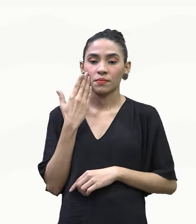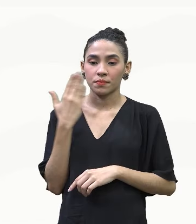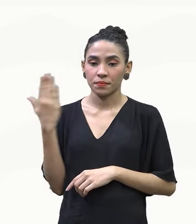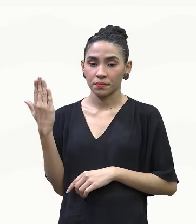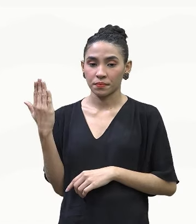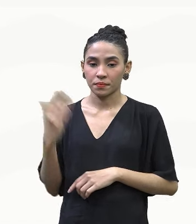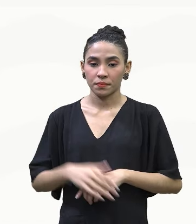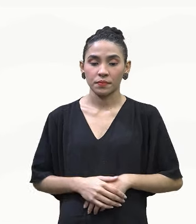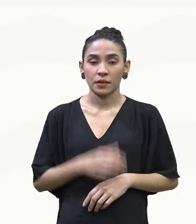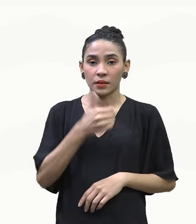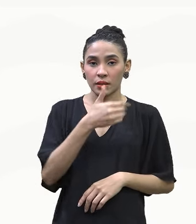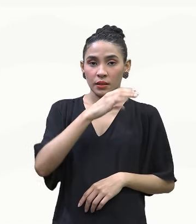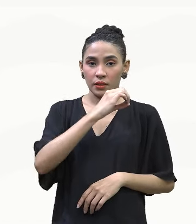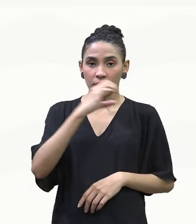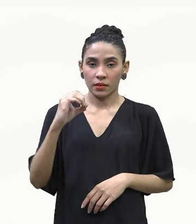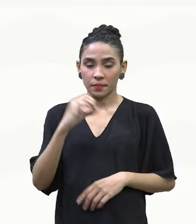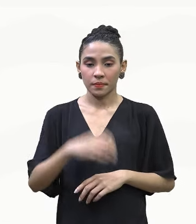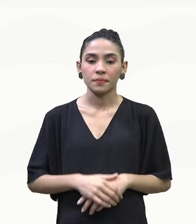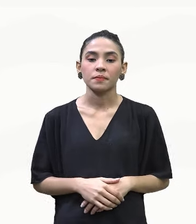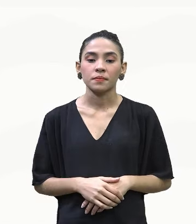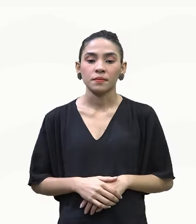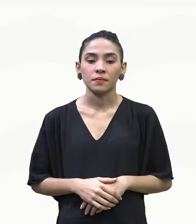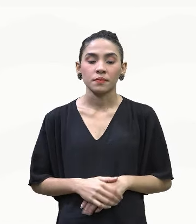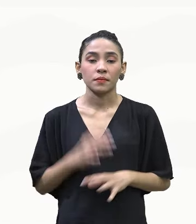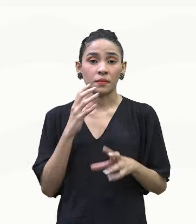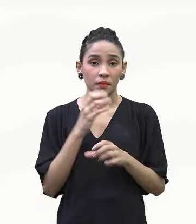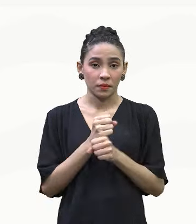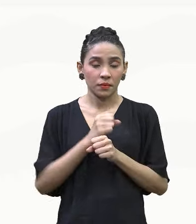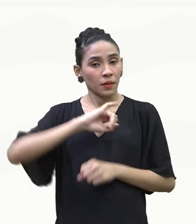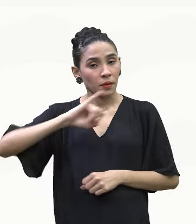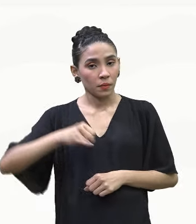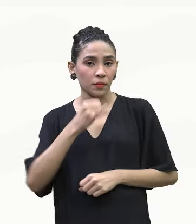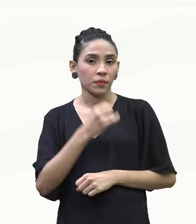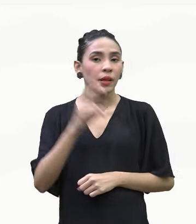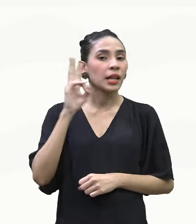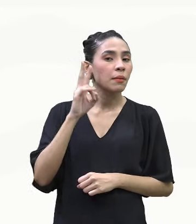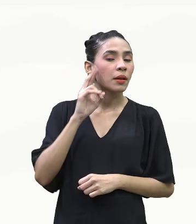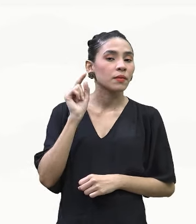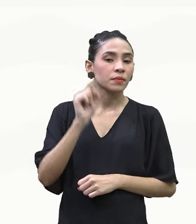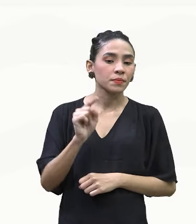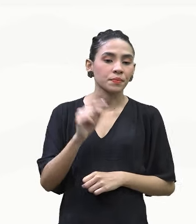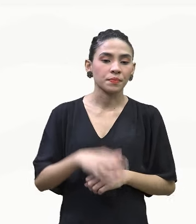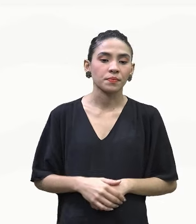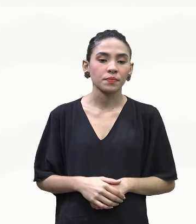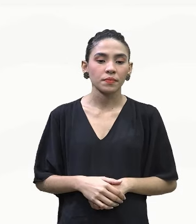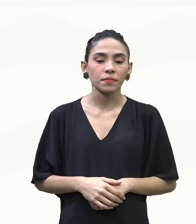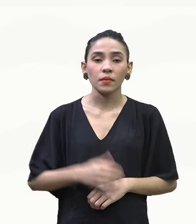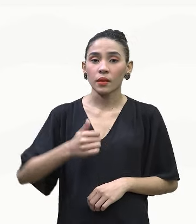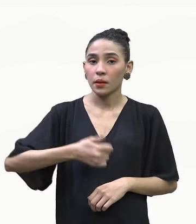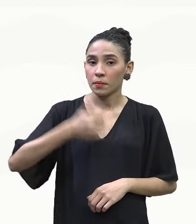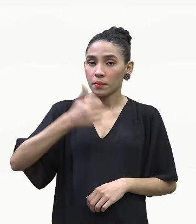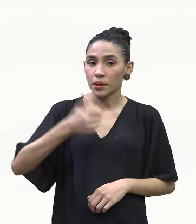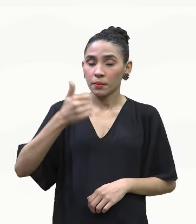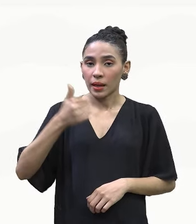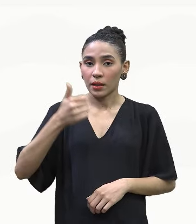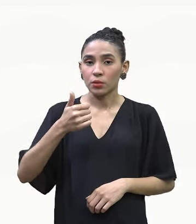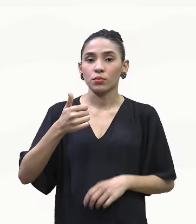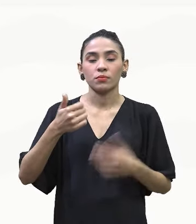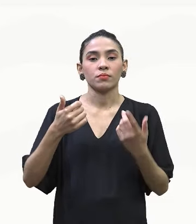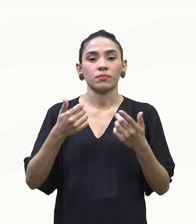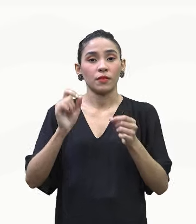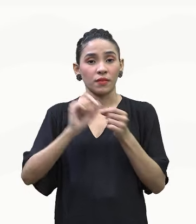100 isso então fazendo este cálculo aproveitando e lembrando aos senhores aqui resolva primeiro a divisão dentro do